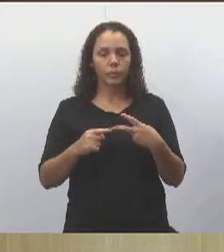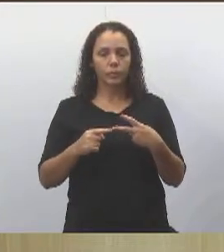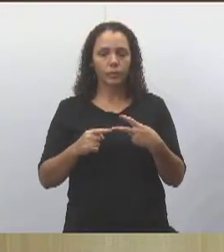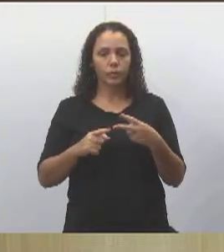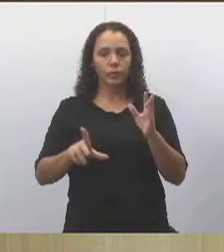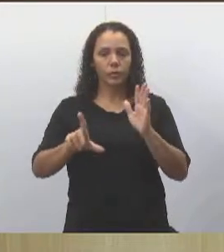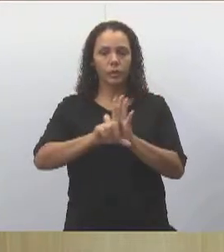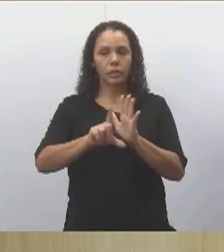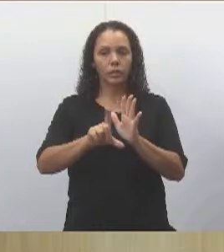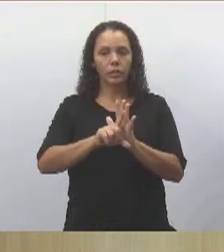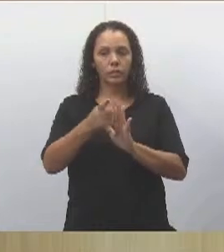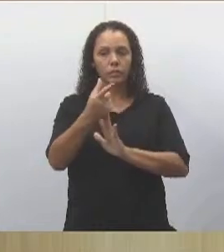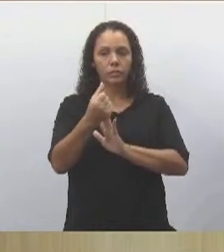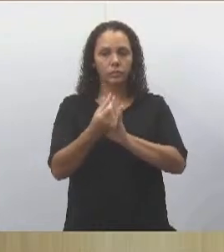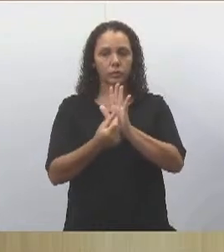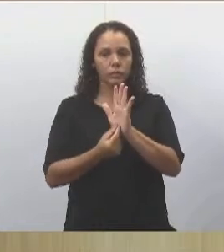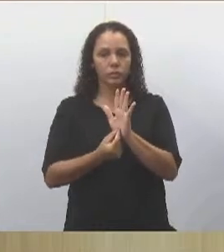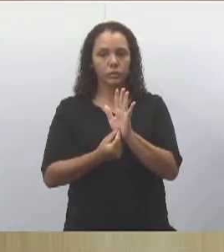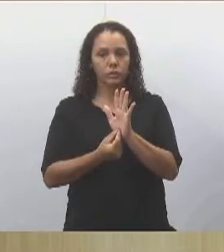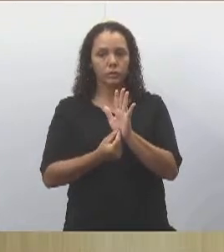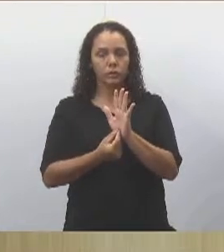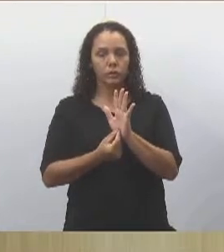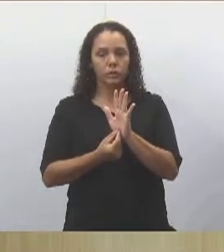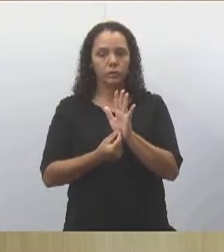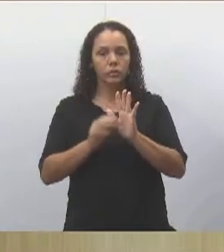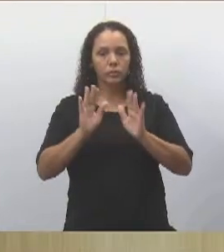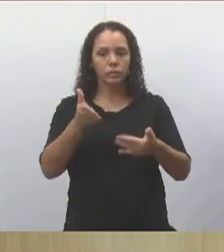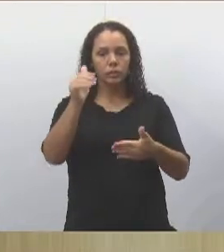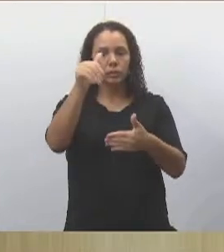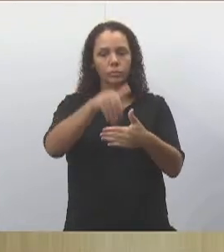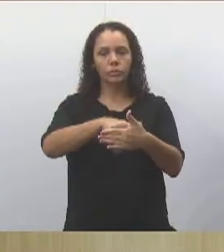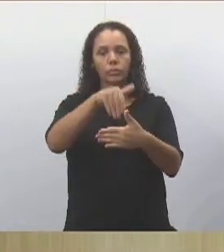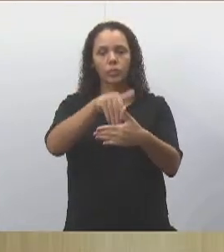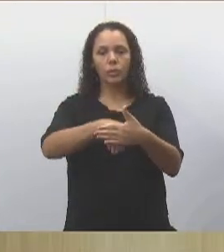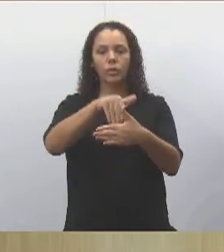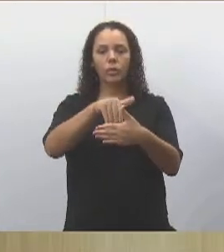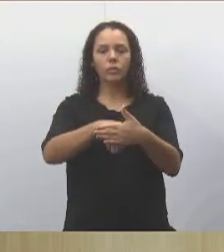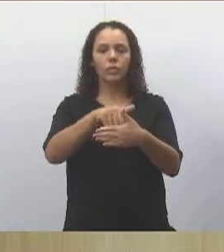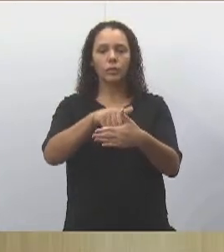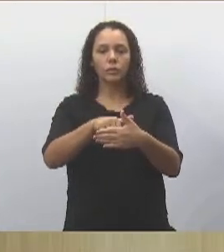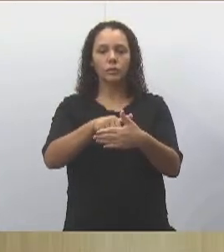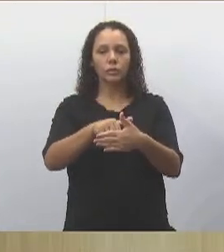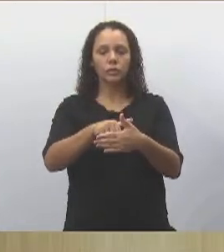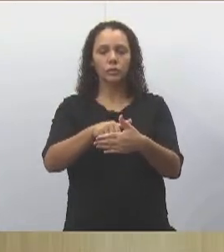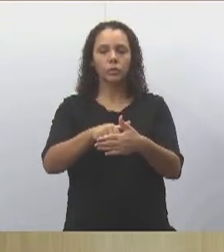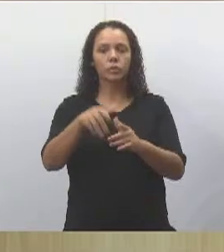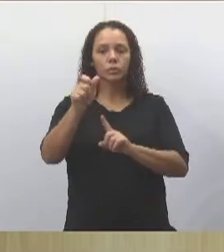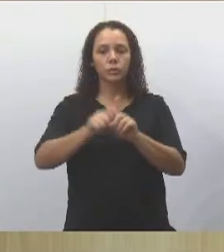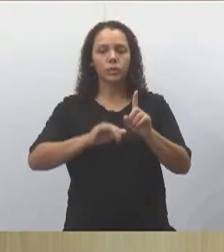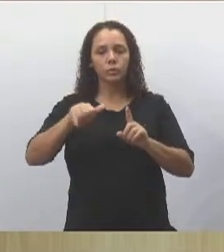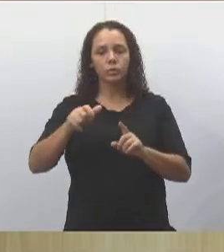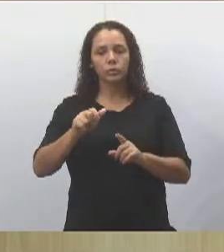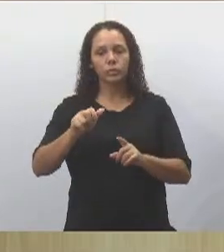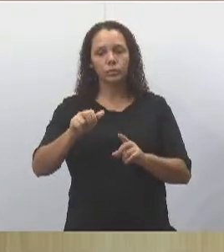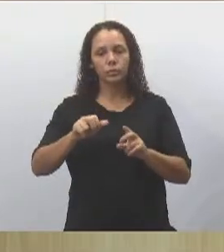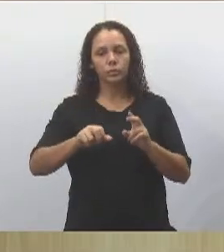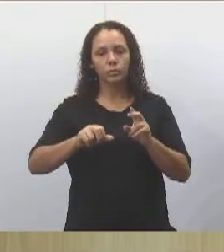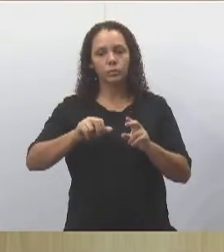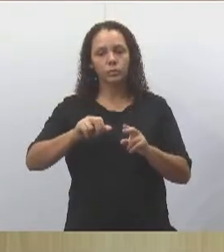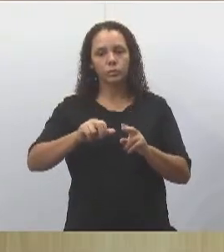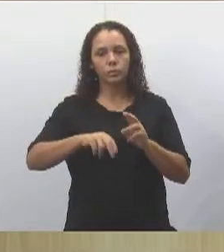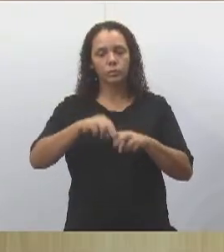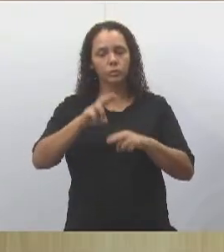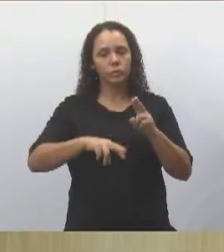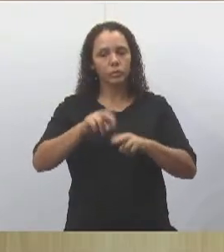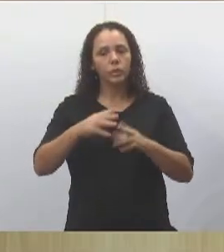a Lei de Diretriz Orçamentária, que nós já votamos no meio do ano, e agora a Lei